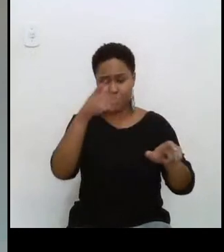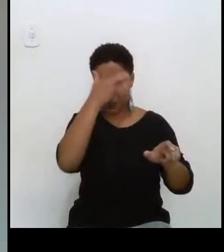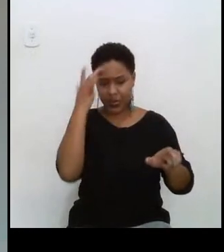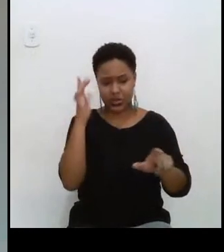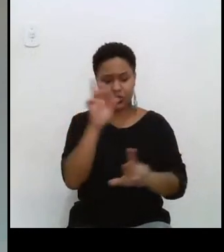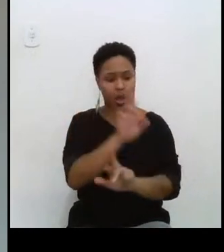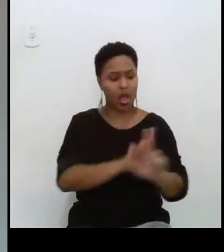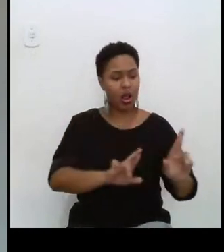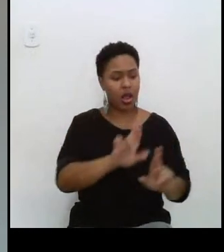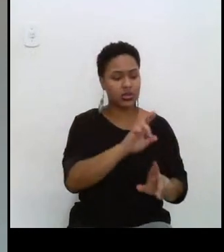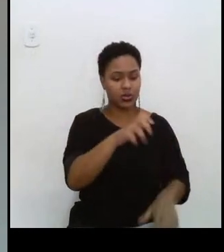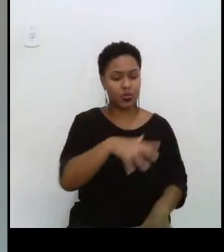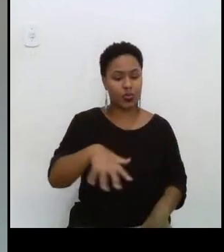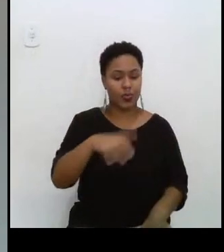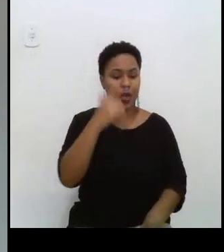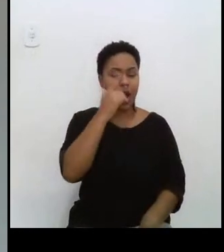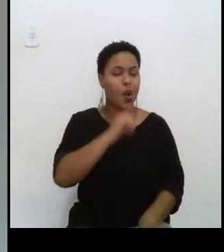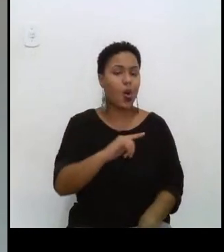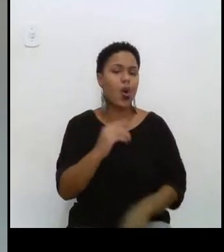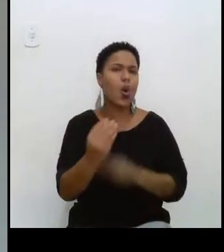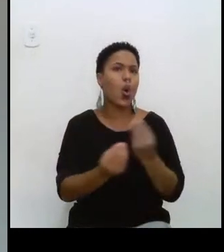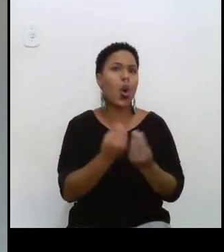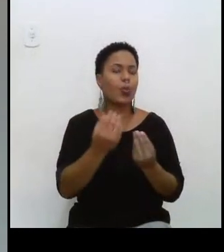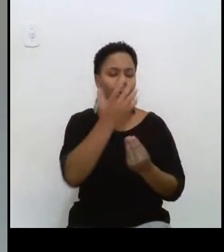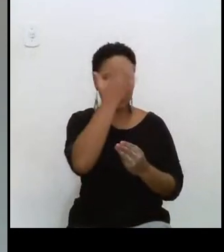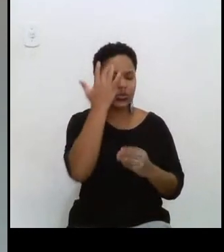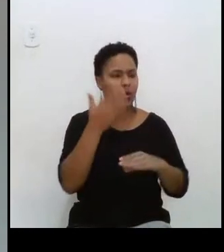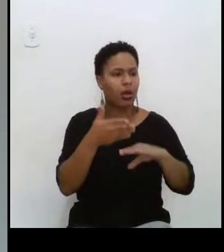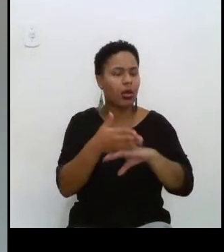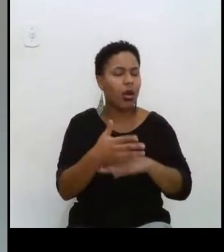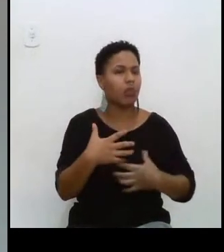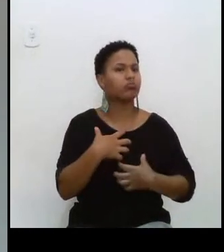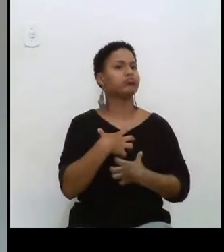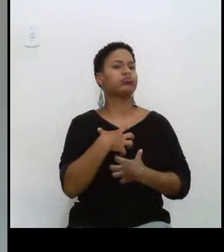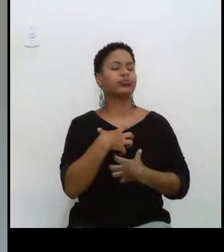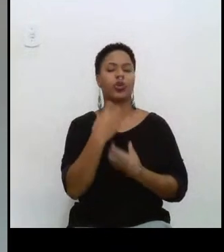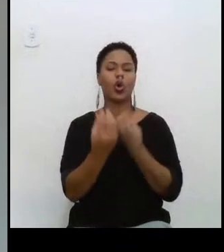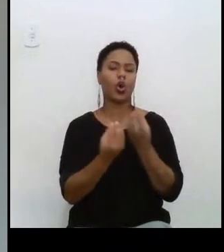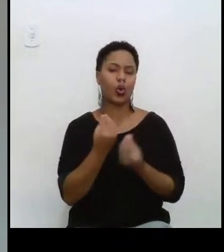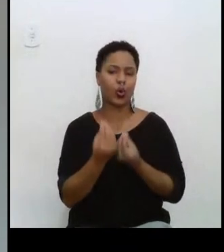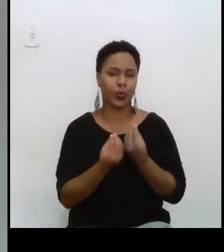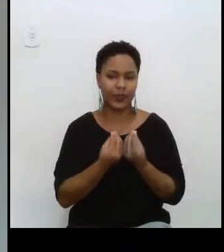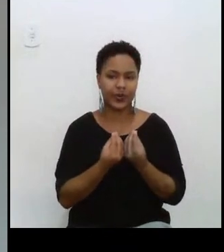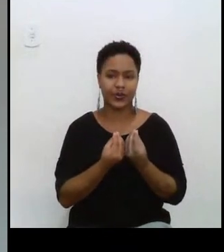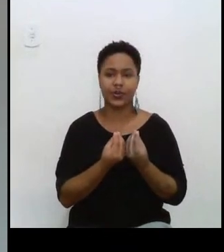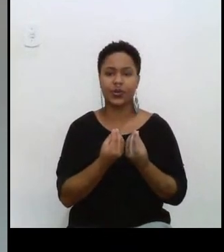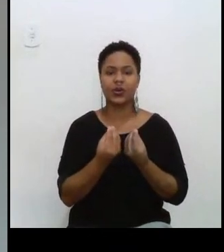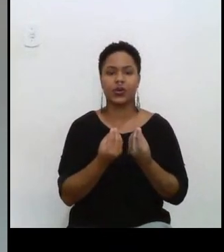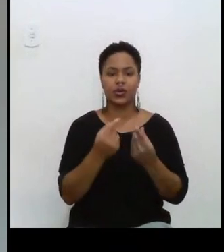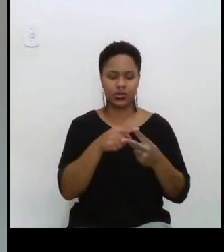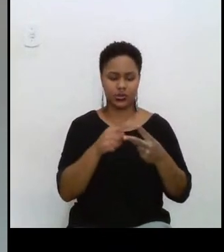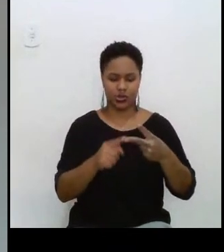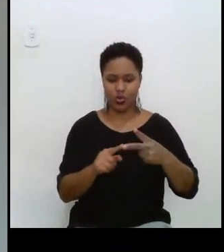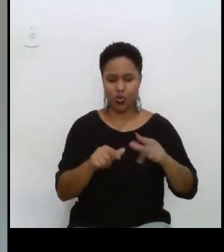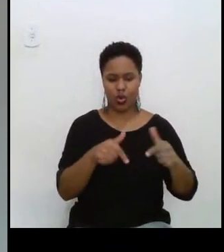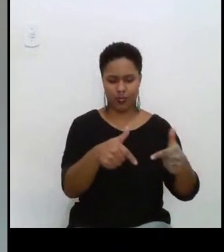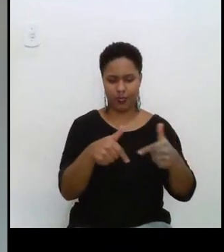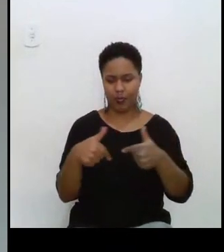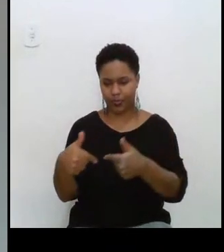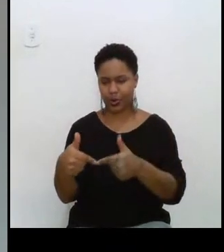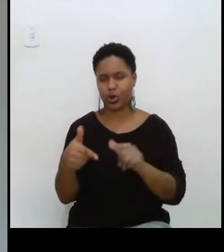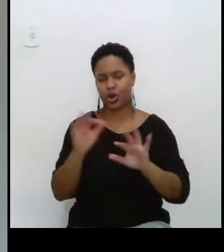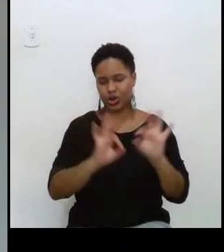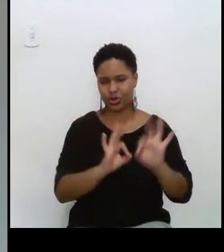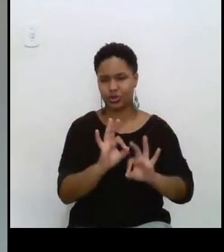Qual foi a reação do público a conquistou recebeu é essas duas iniciativas né